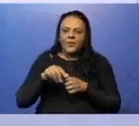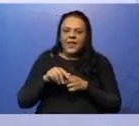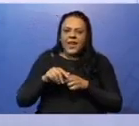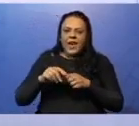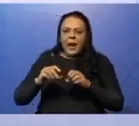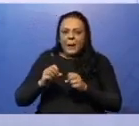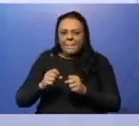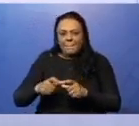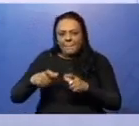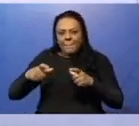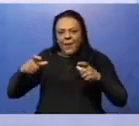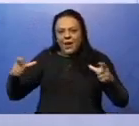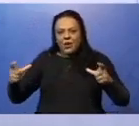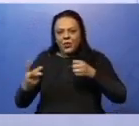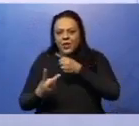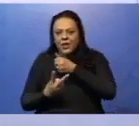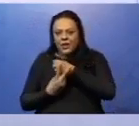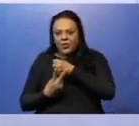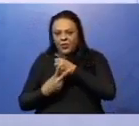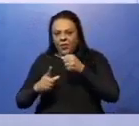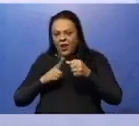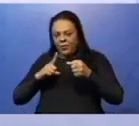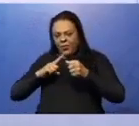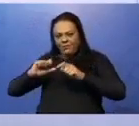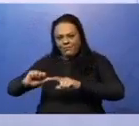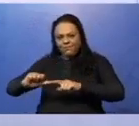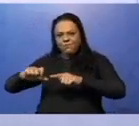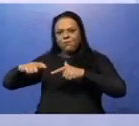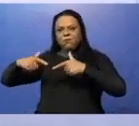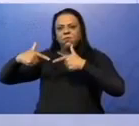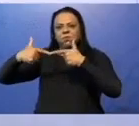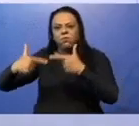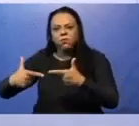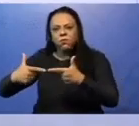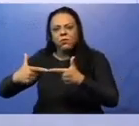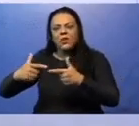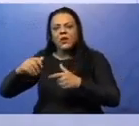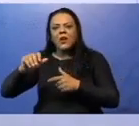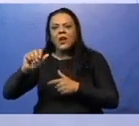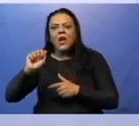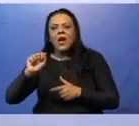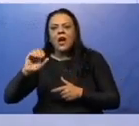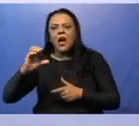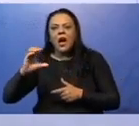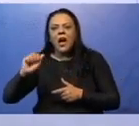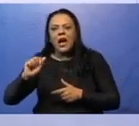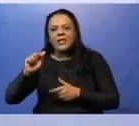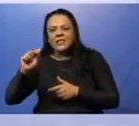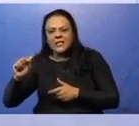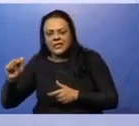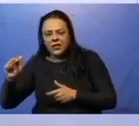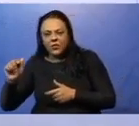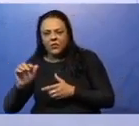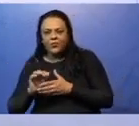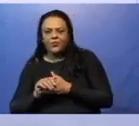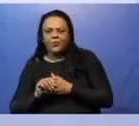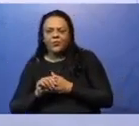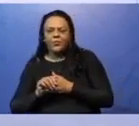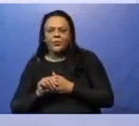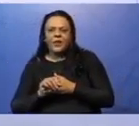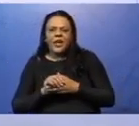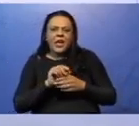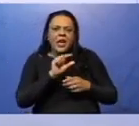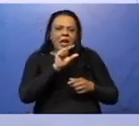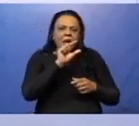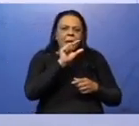São eles que predominam. Eu tenho pouquíssimos verbos de ligação, que são os verbos de estado. Por isso que é muito mais fácil